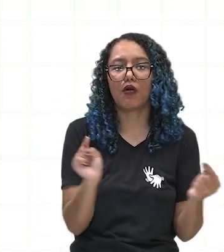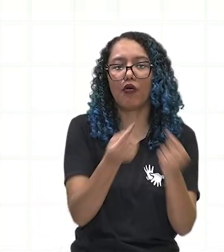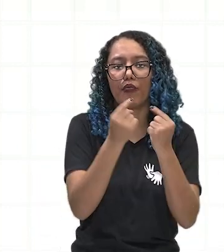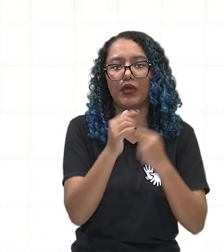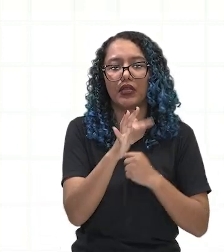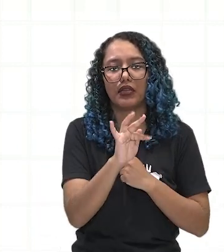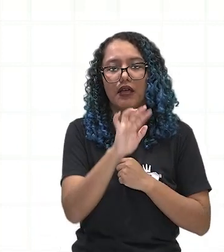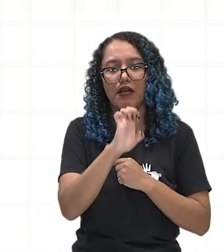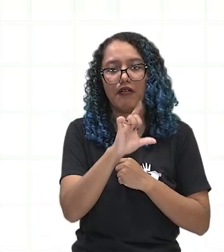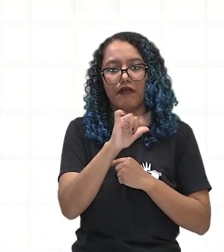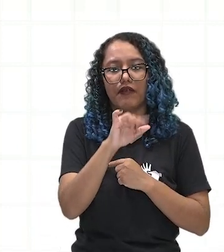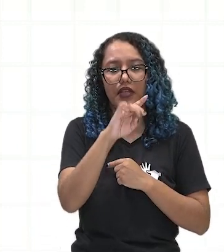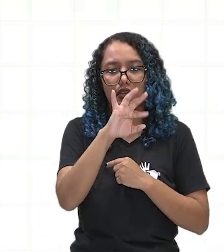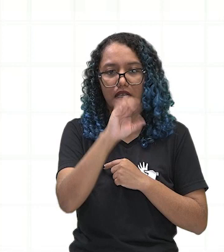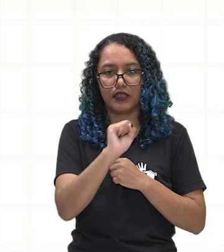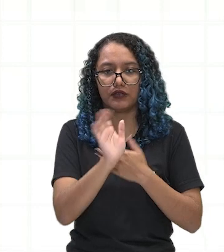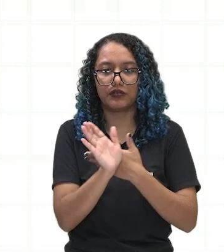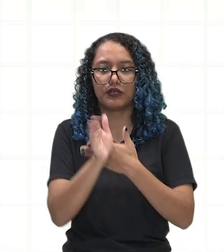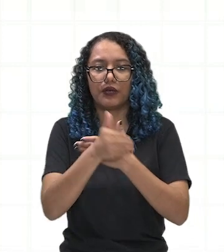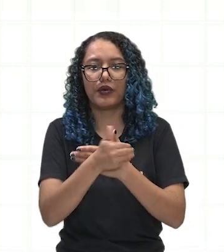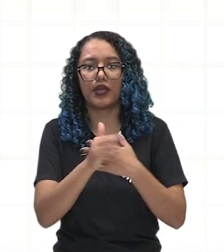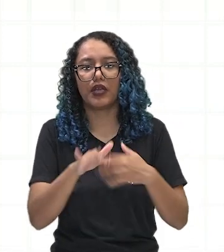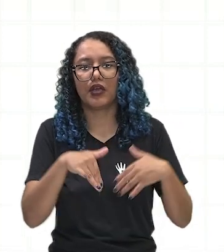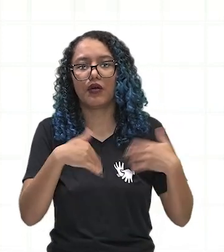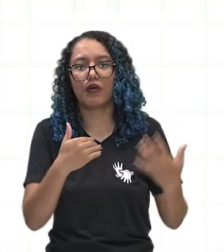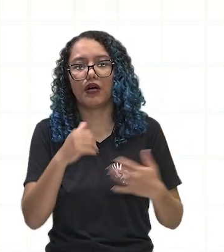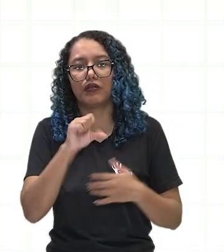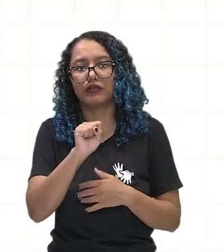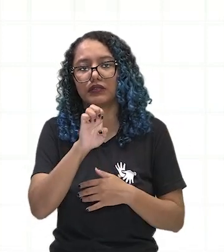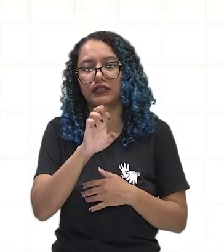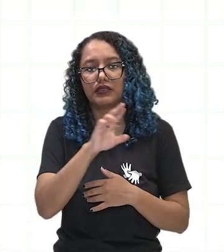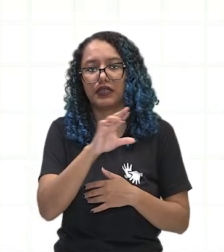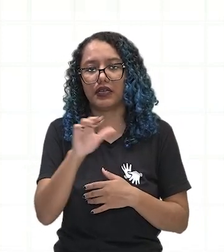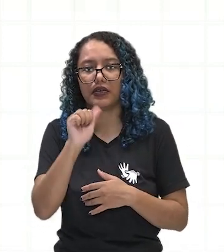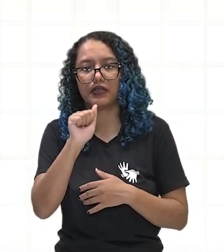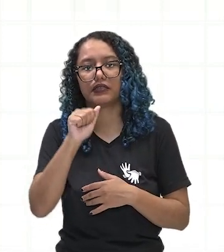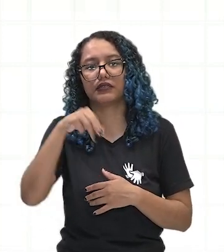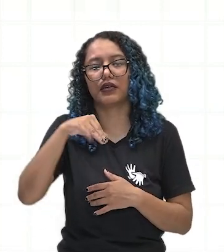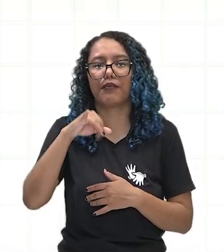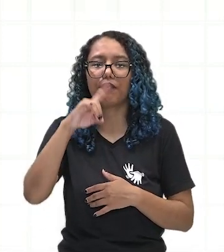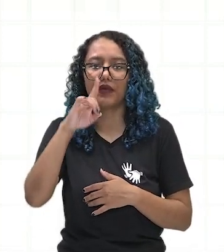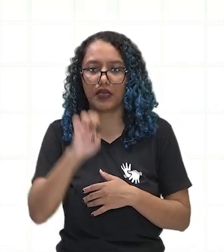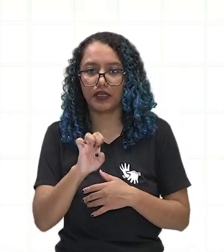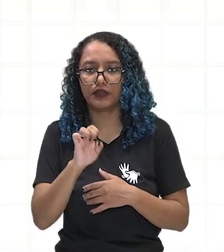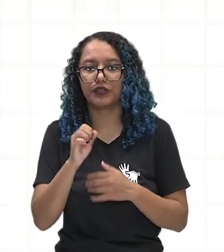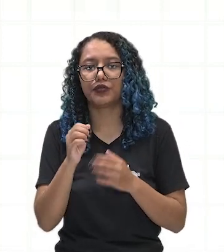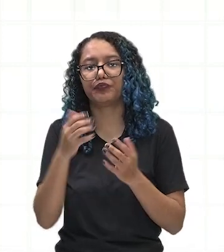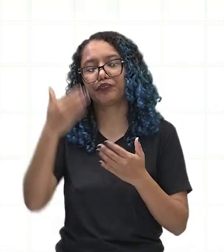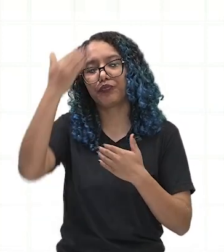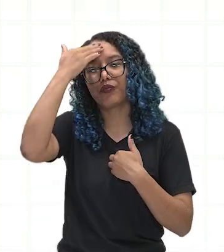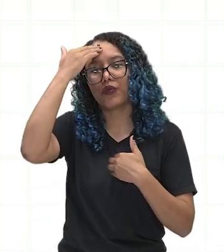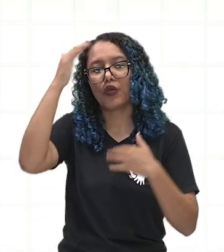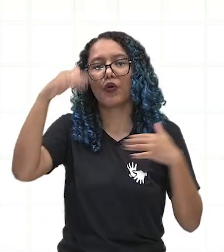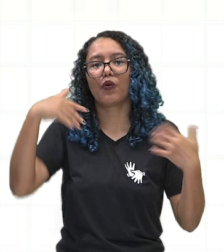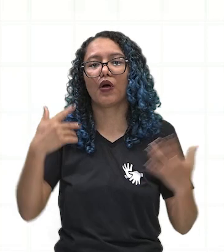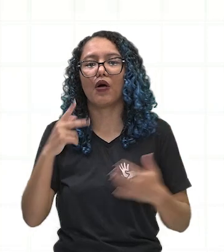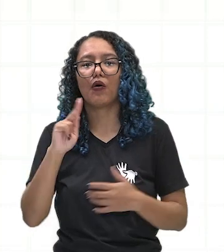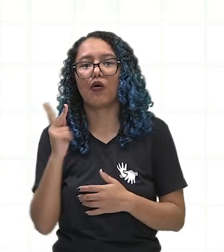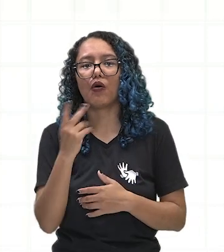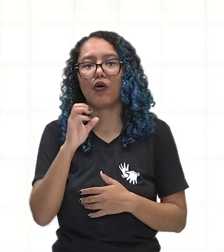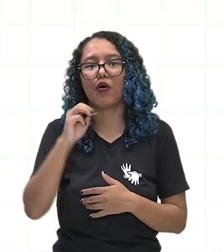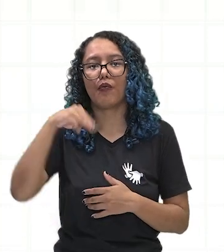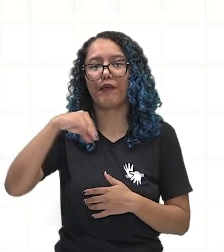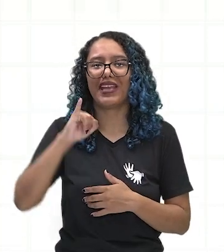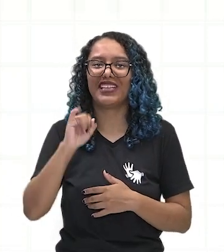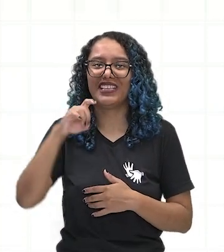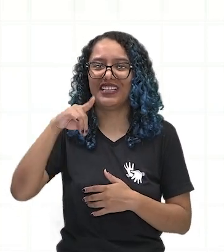felídeos, o tambaqui na família dos serrasalmidae, o chimpanzé na família dos hominídeos, assim também